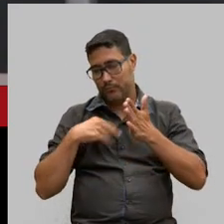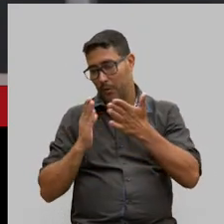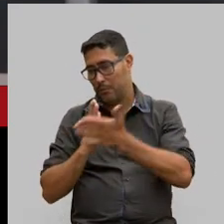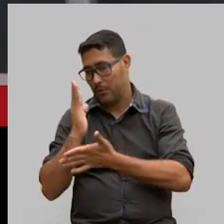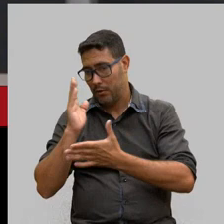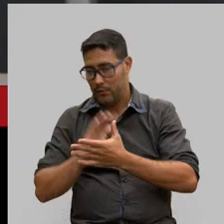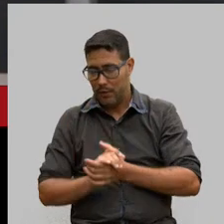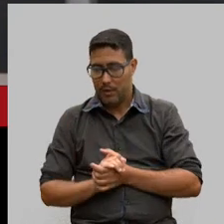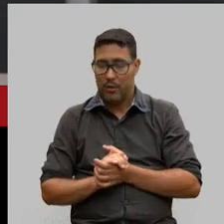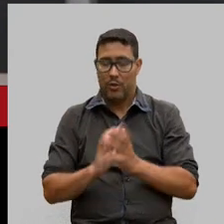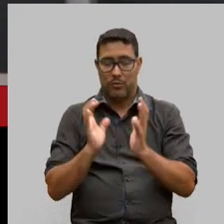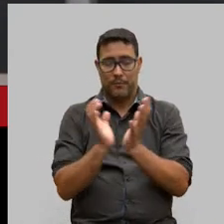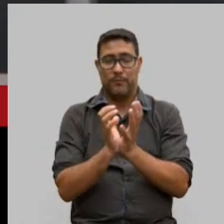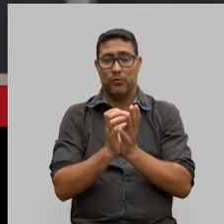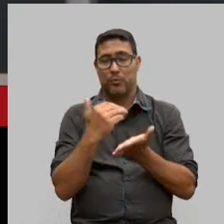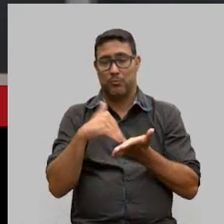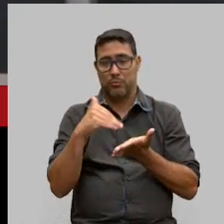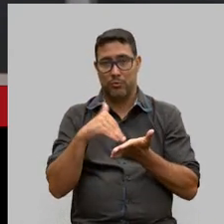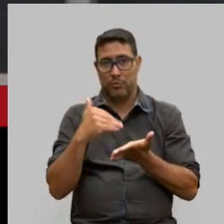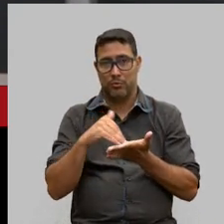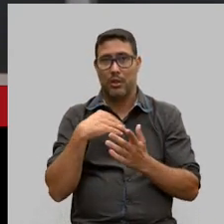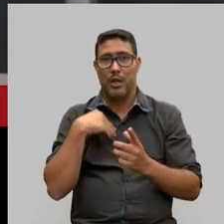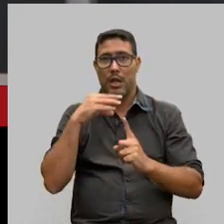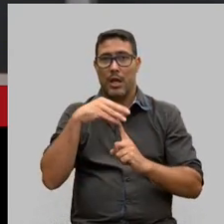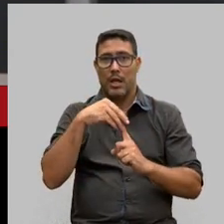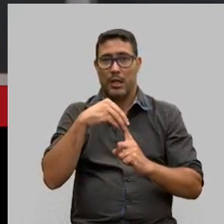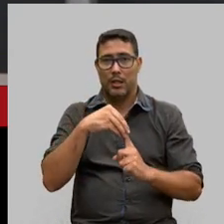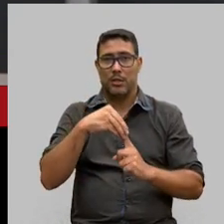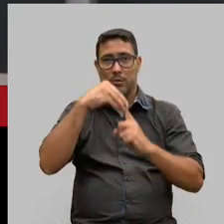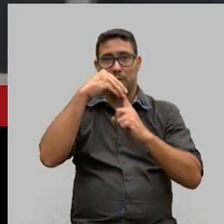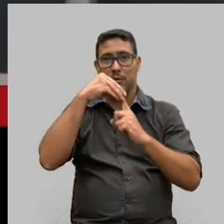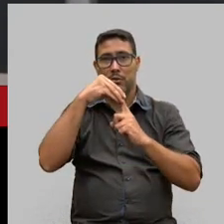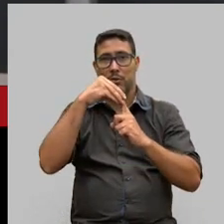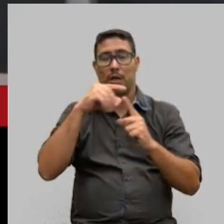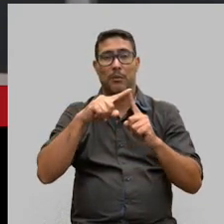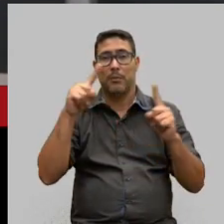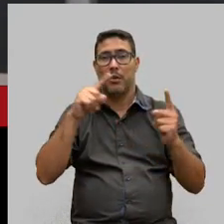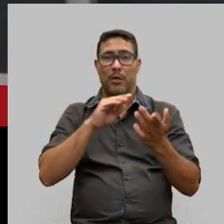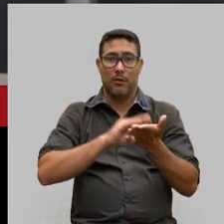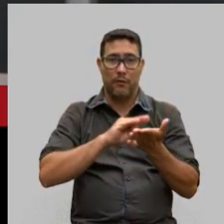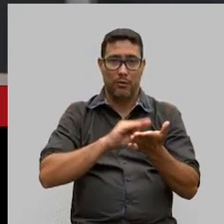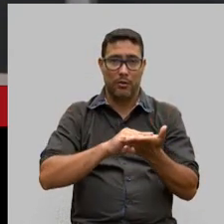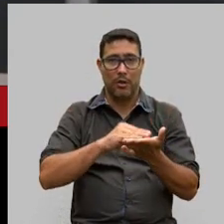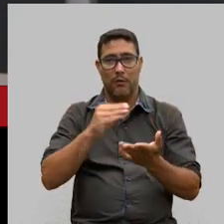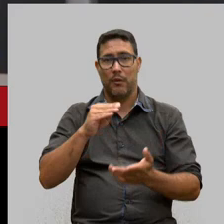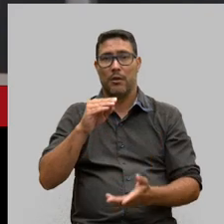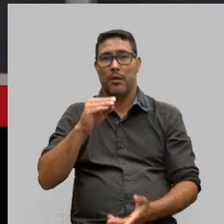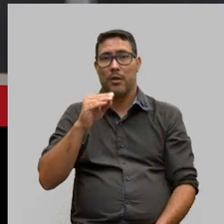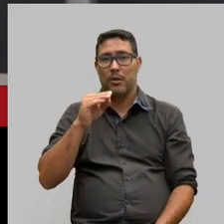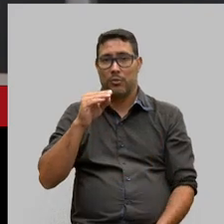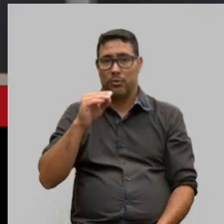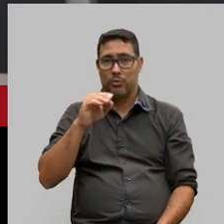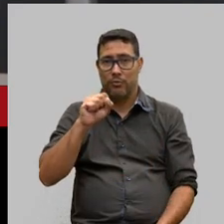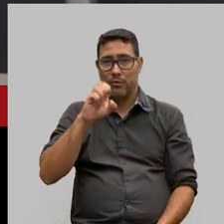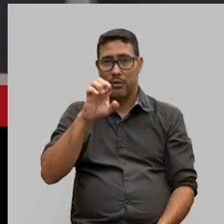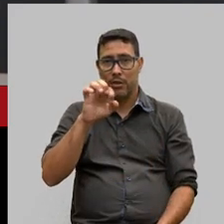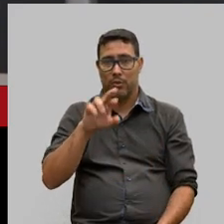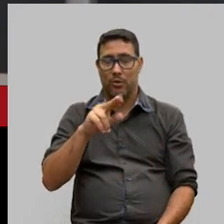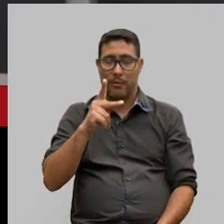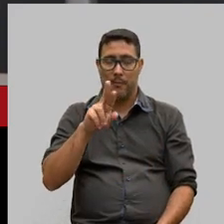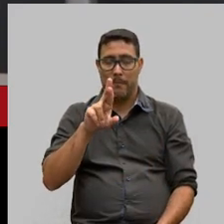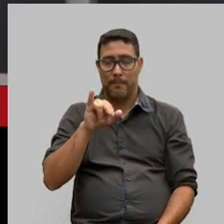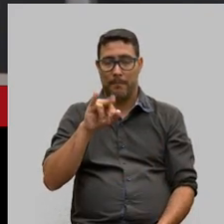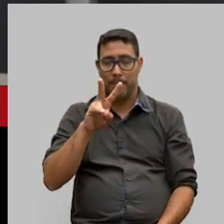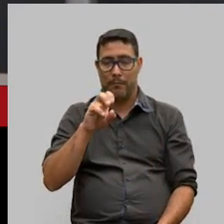prática o atendimento prioritário mas faltava parte do setor privado onde as lideranças do